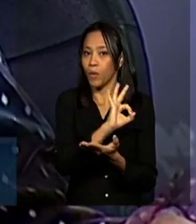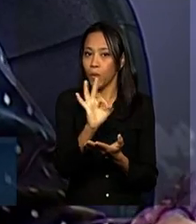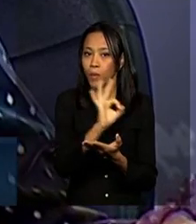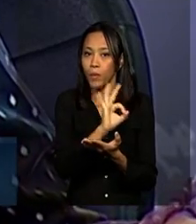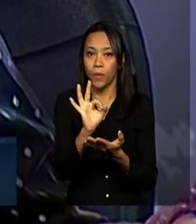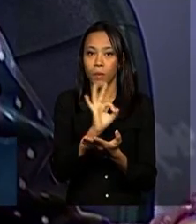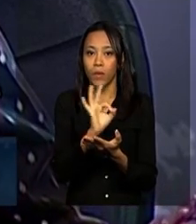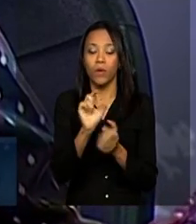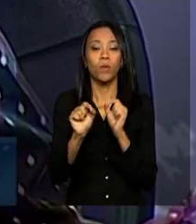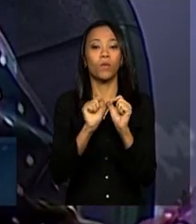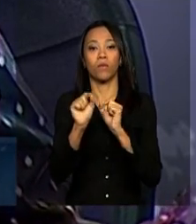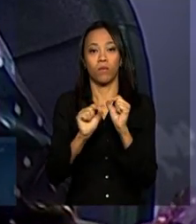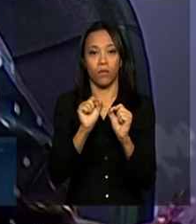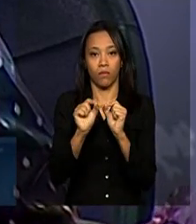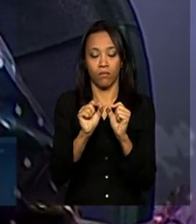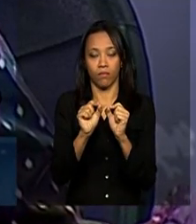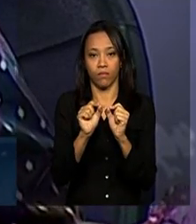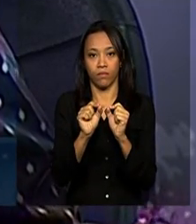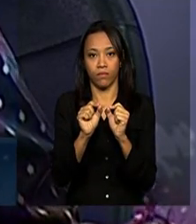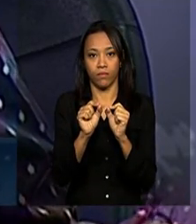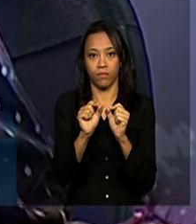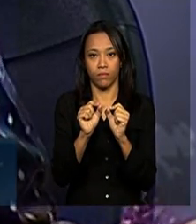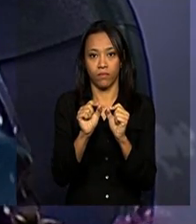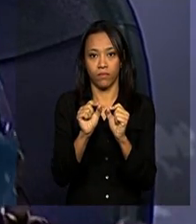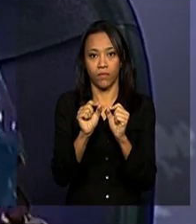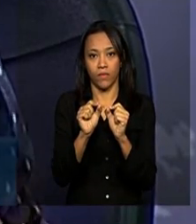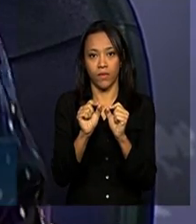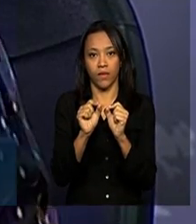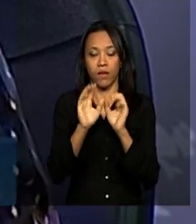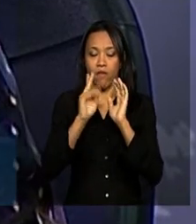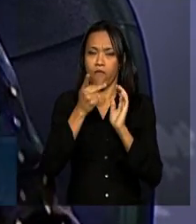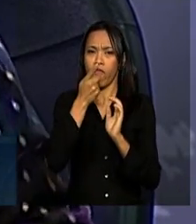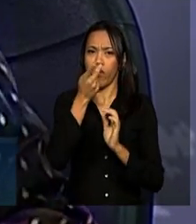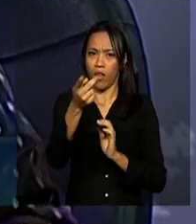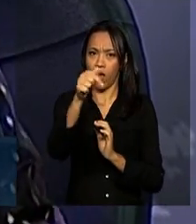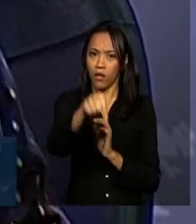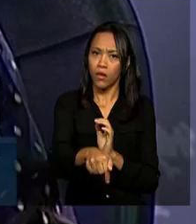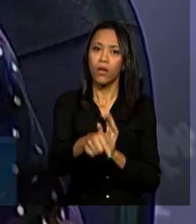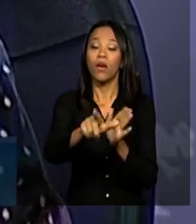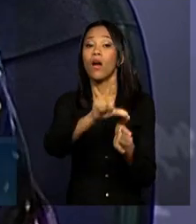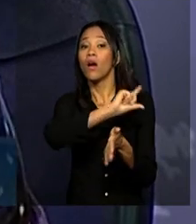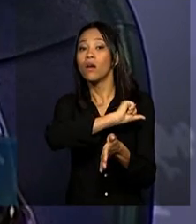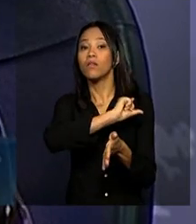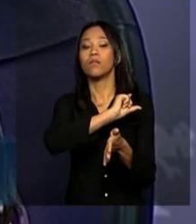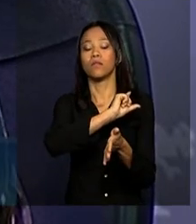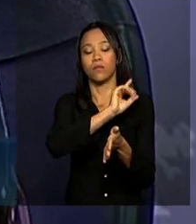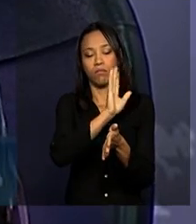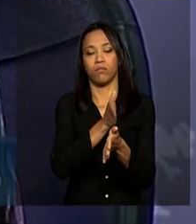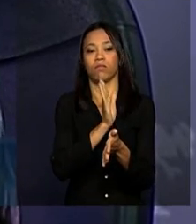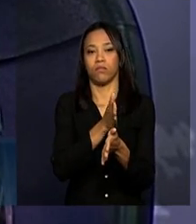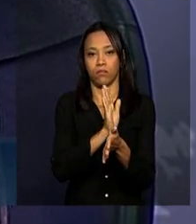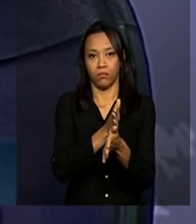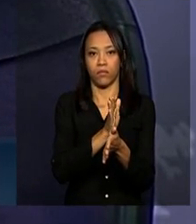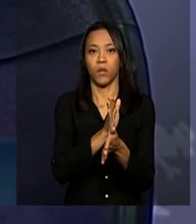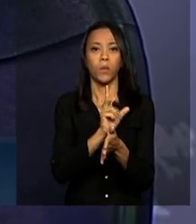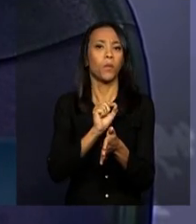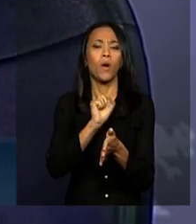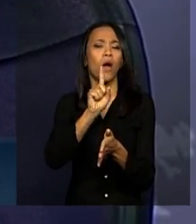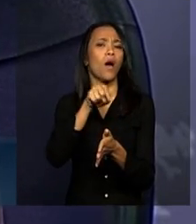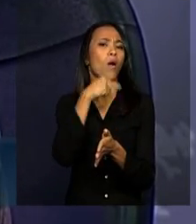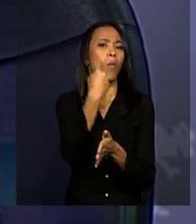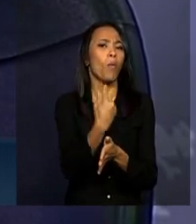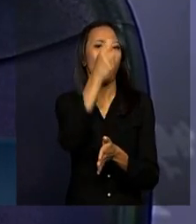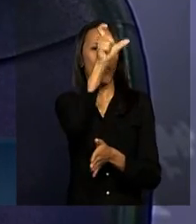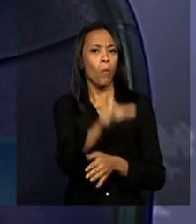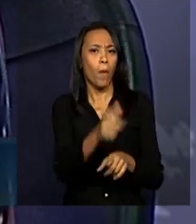deixar de referir, antes até das nominatas, a uma pessoa